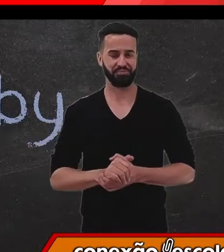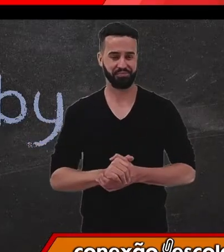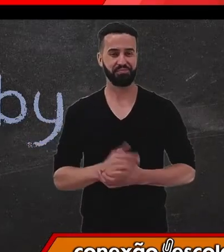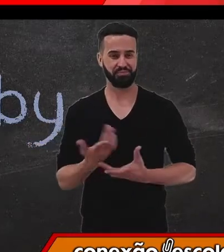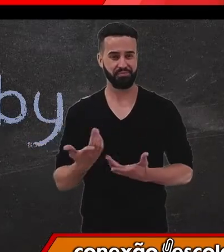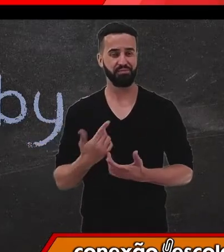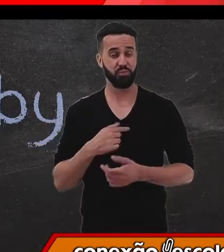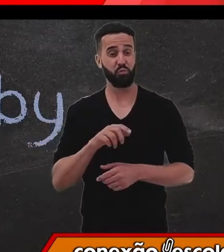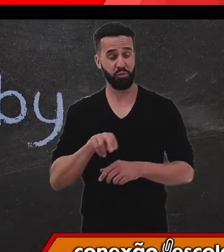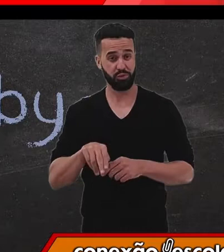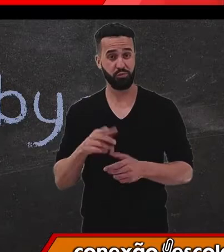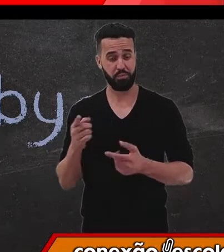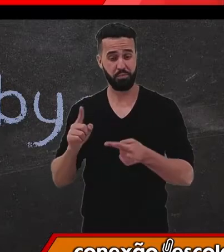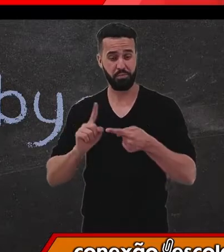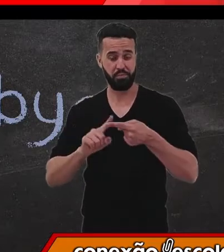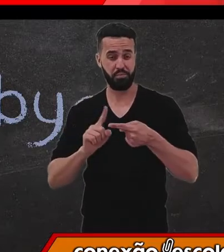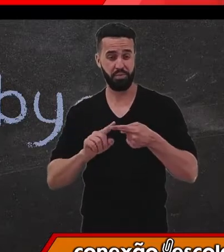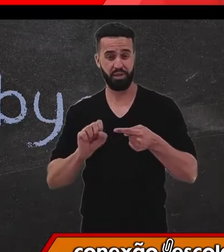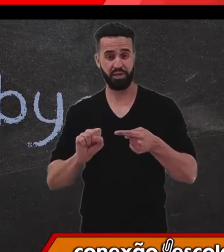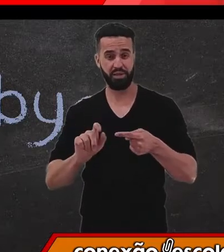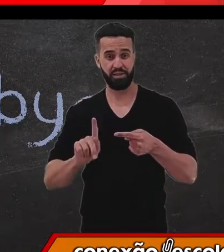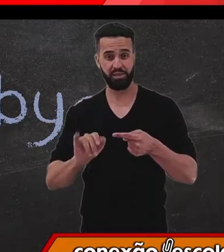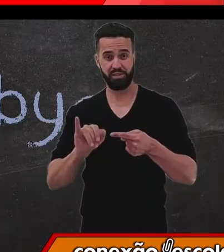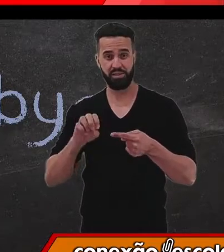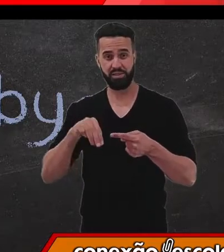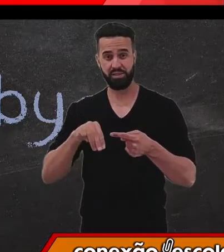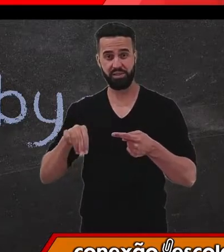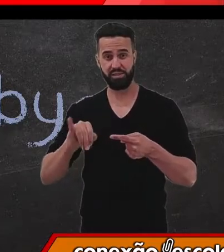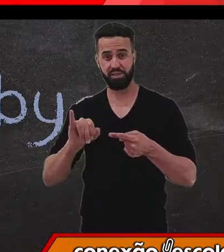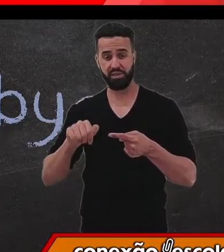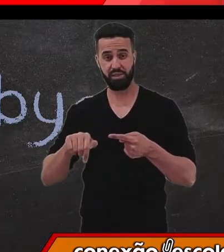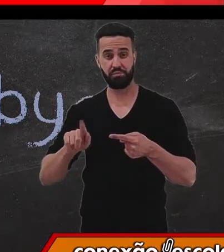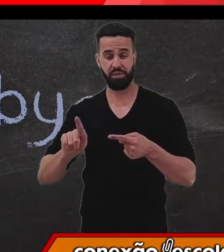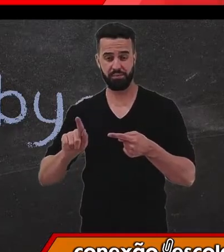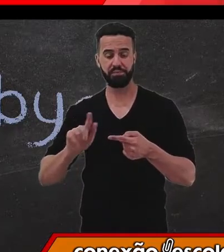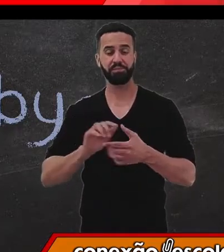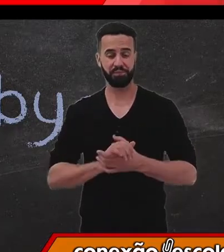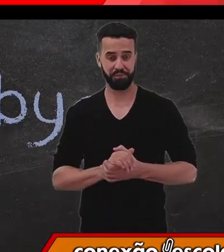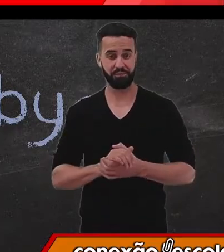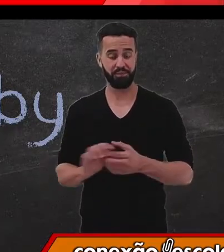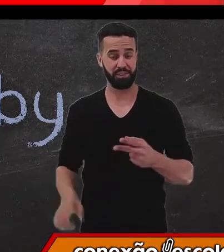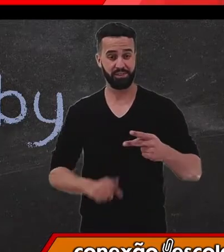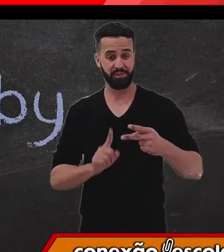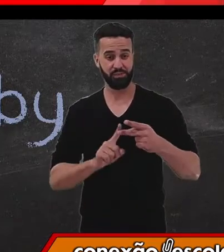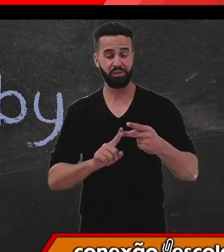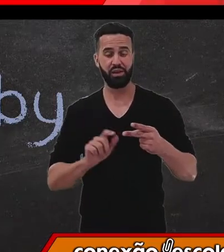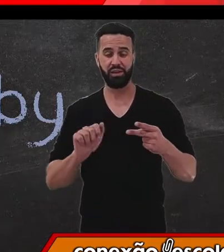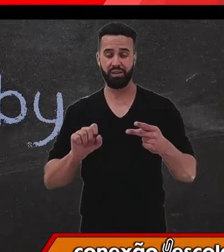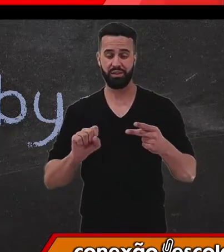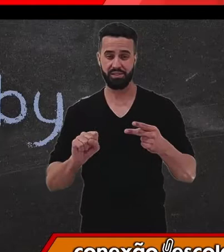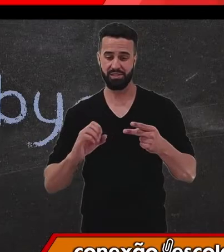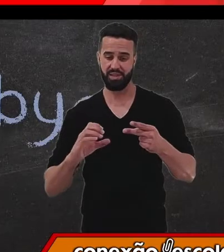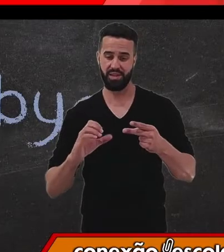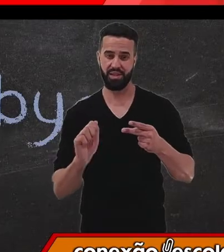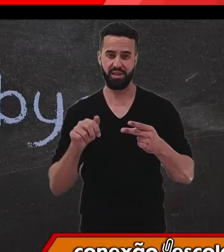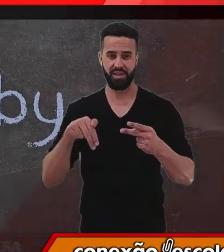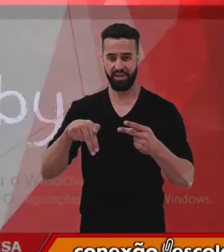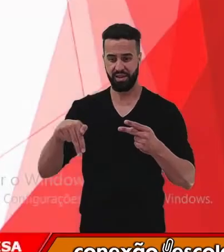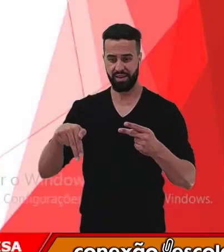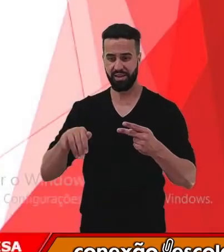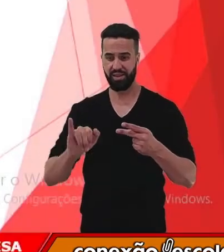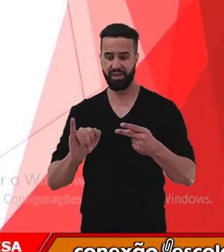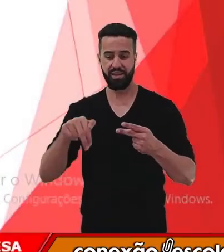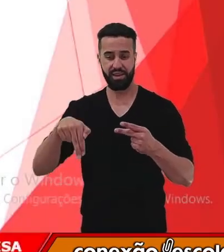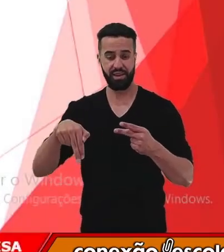a skimming, que é essa primeira estratégia, certo? A segunda nós temos a scanning.